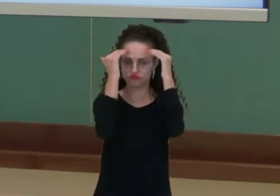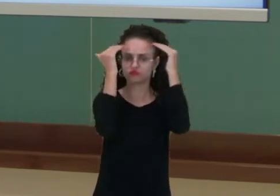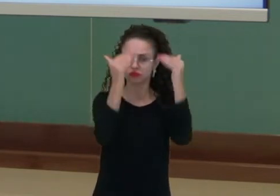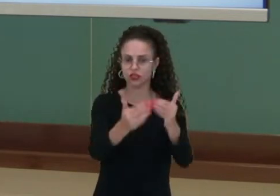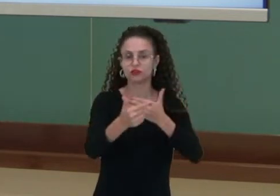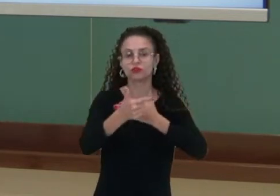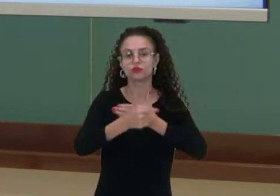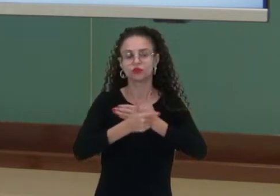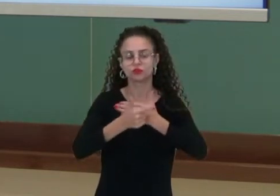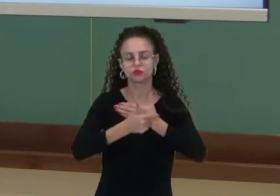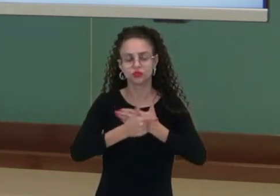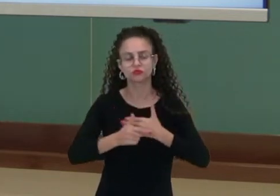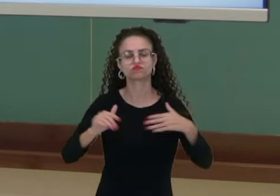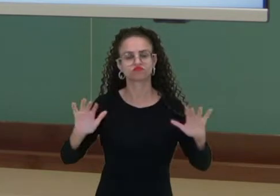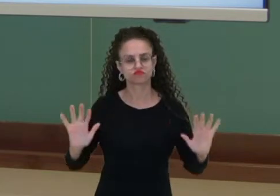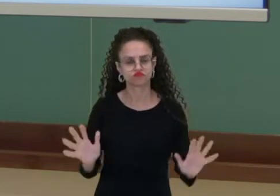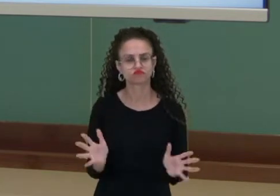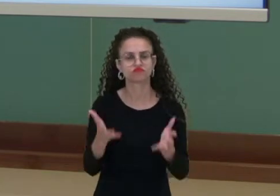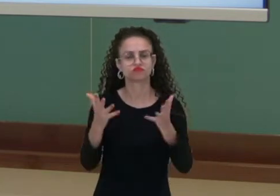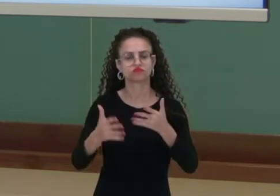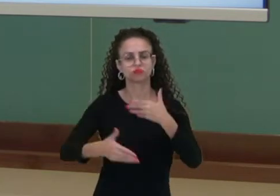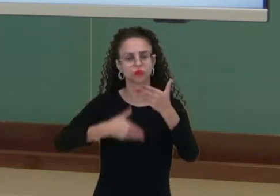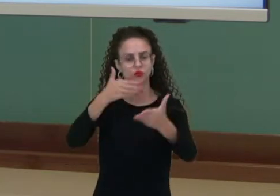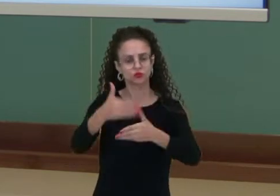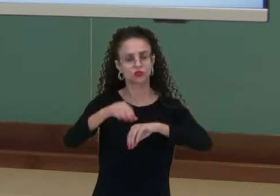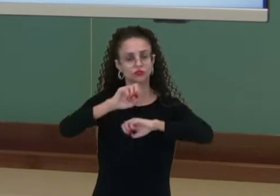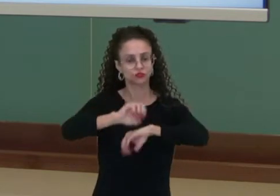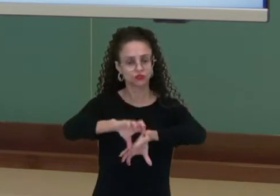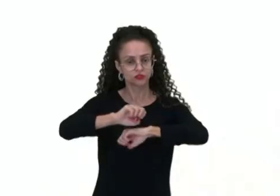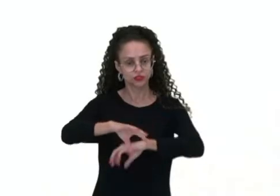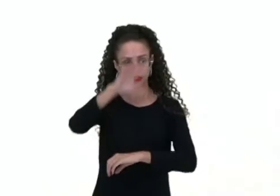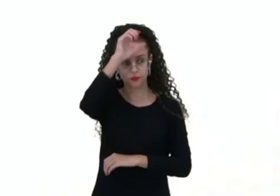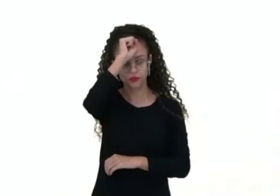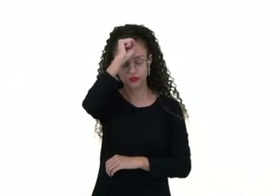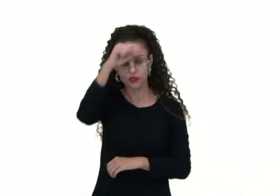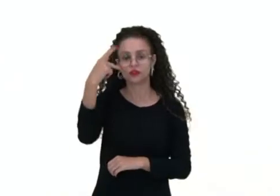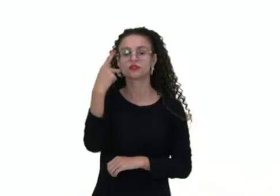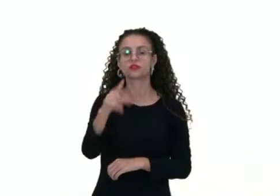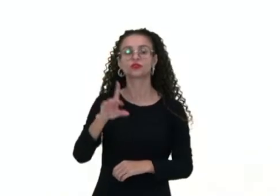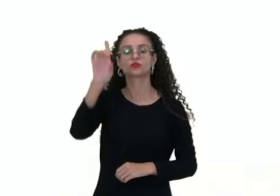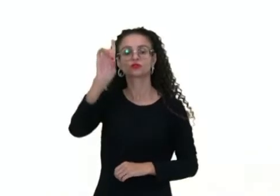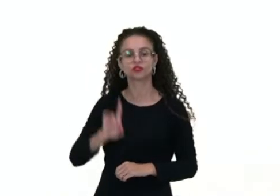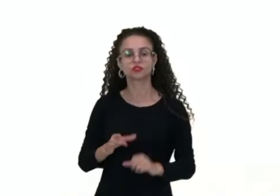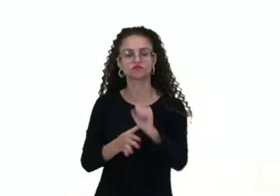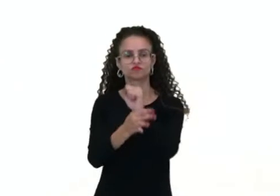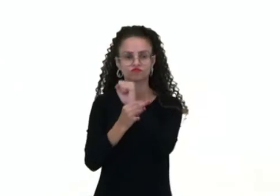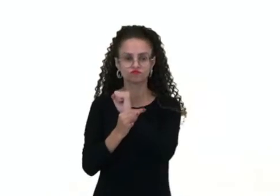de efetivar o processo de ensino-aprendizagem. É seu direito ter assegurado o princípio